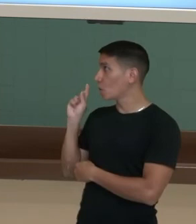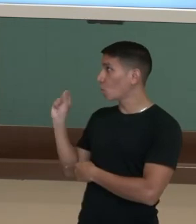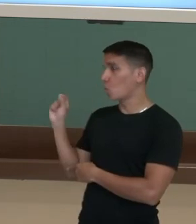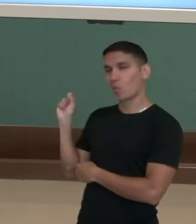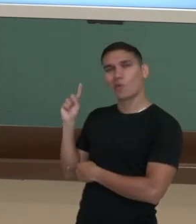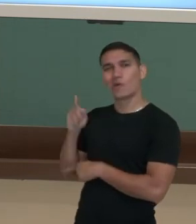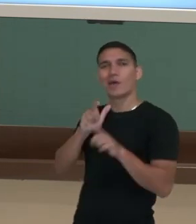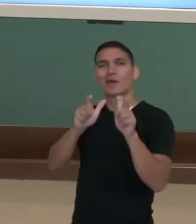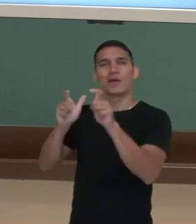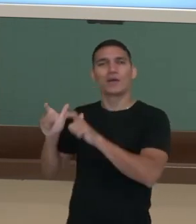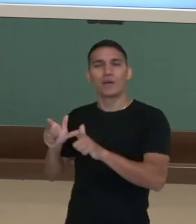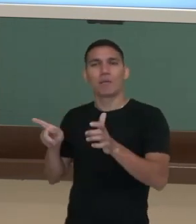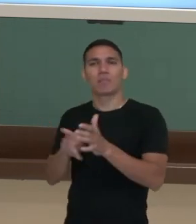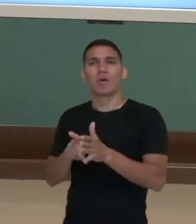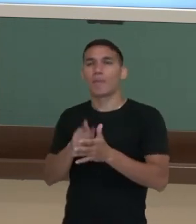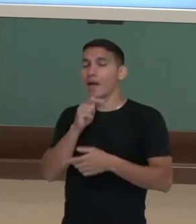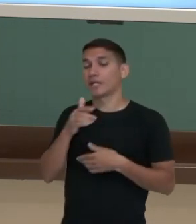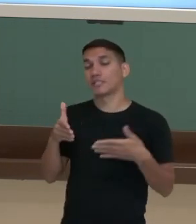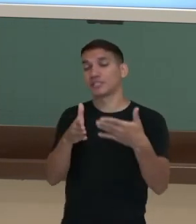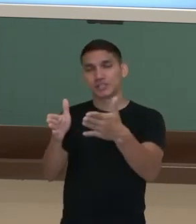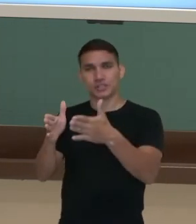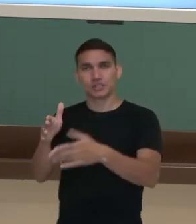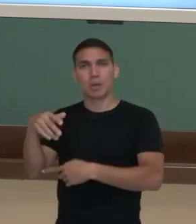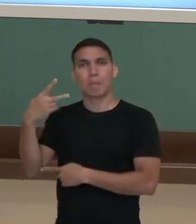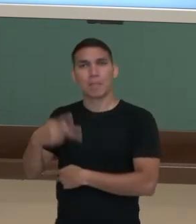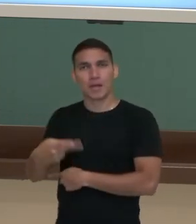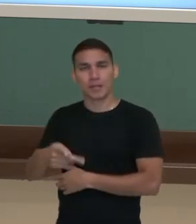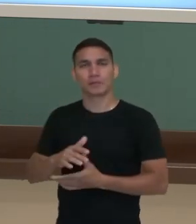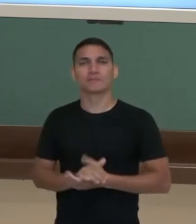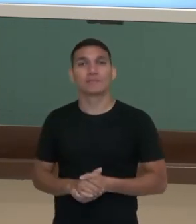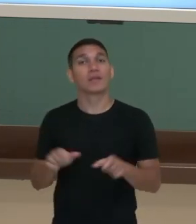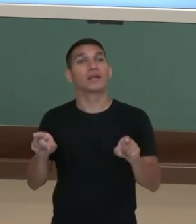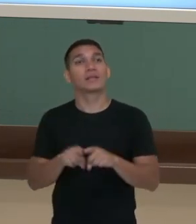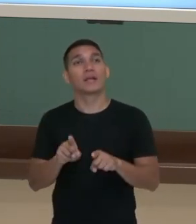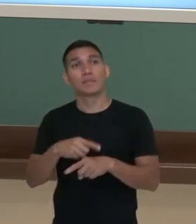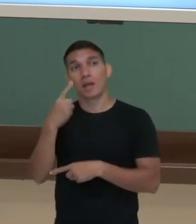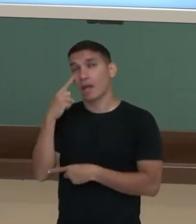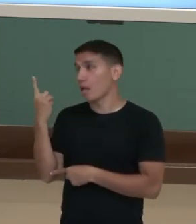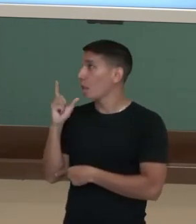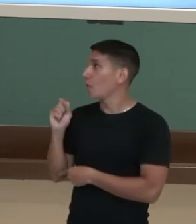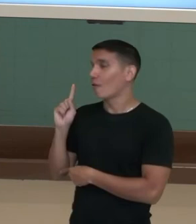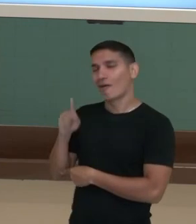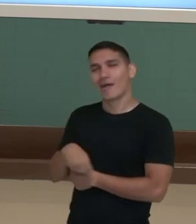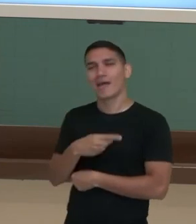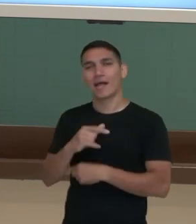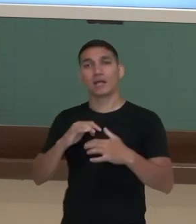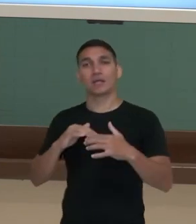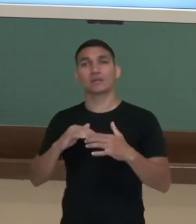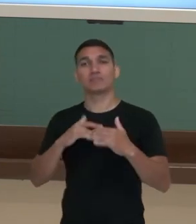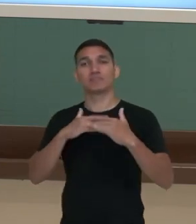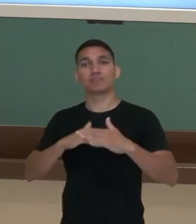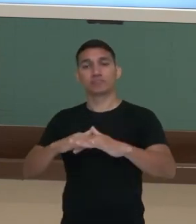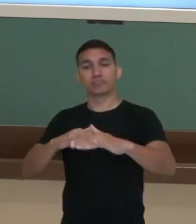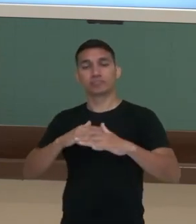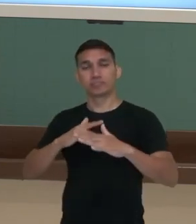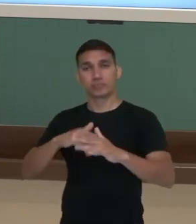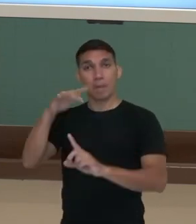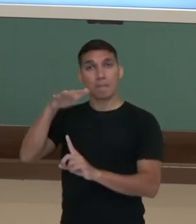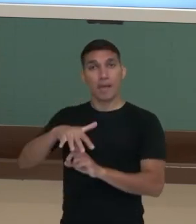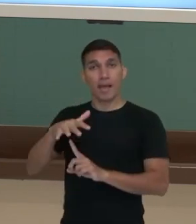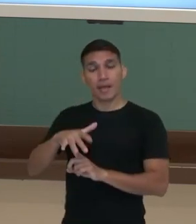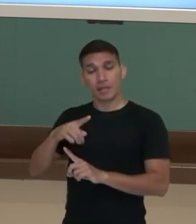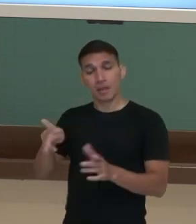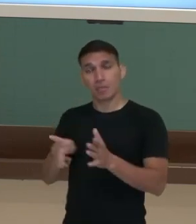da bacia do Rio Paraguai, e vamos ter também a bacia do Rio Paraná, que nasce na região sudeste e se desloca para a região